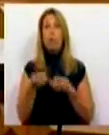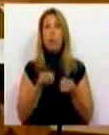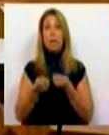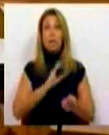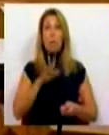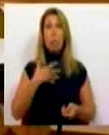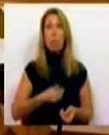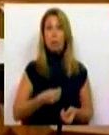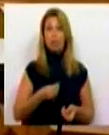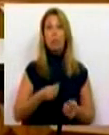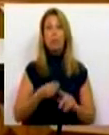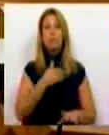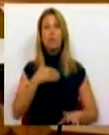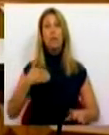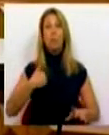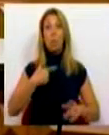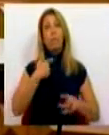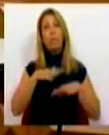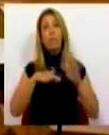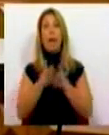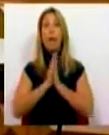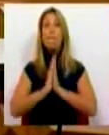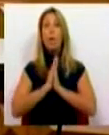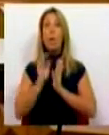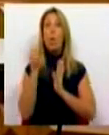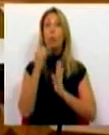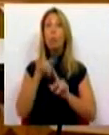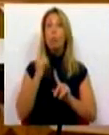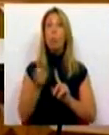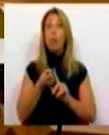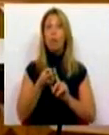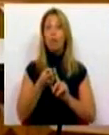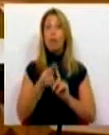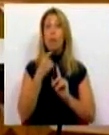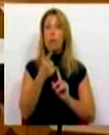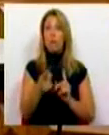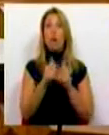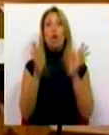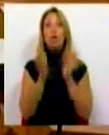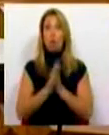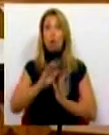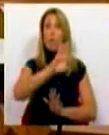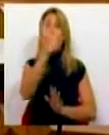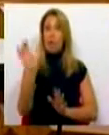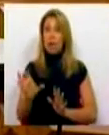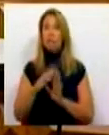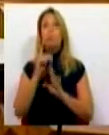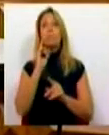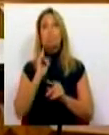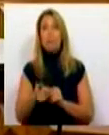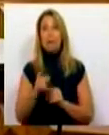a Organização Mundial de Saúde lançou um apelo em outubro deste ano para que todos os países façam impostos sobre bebidas